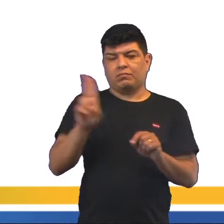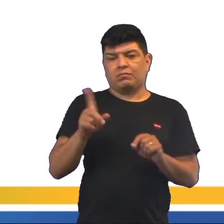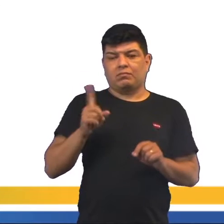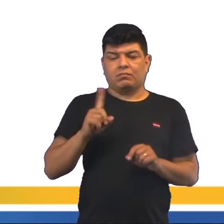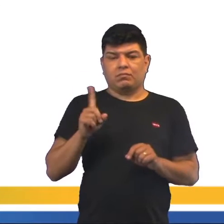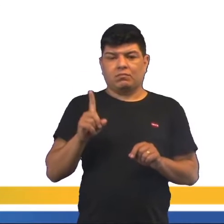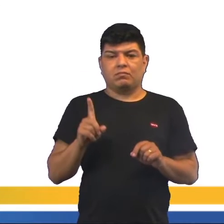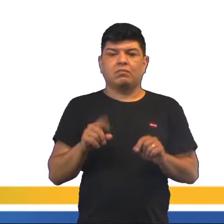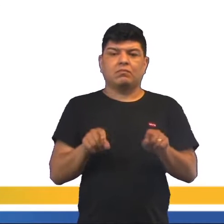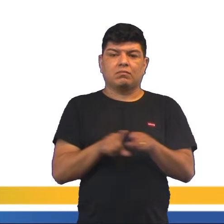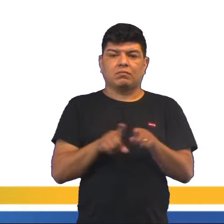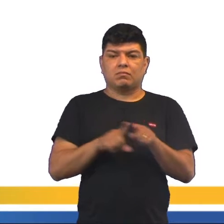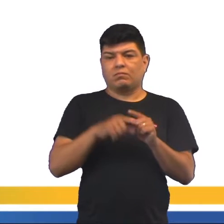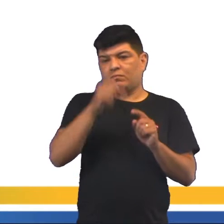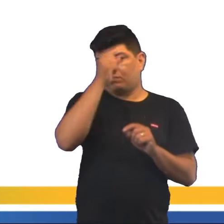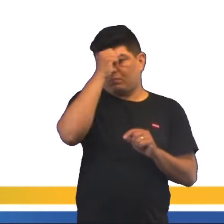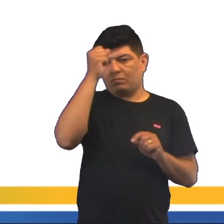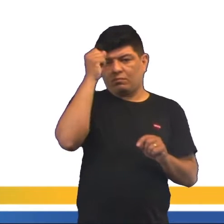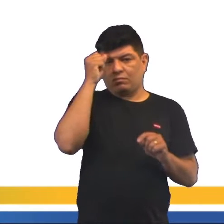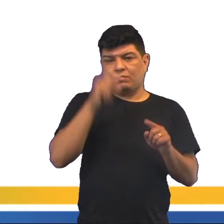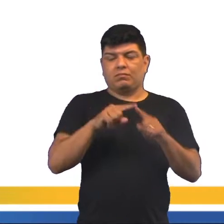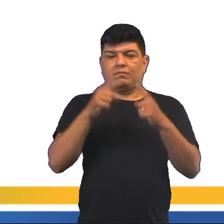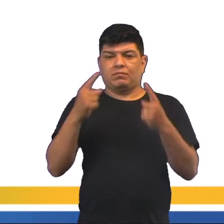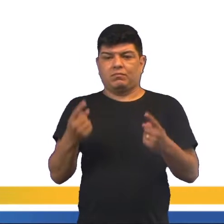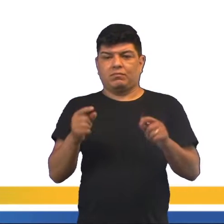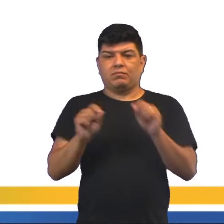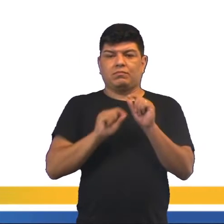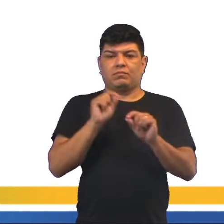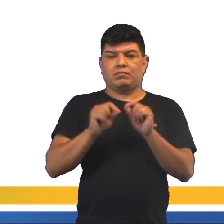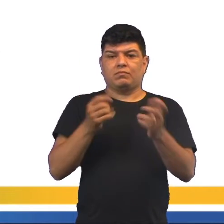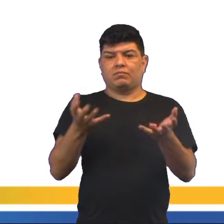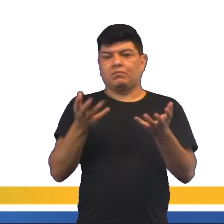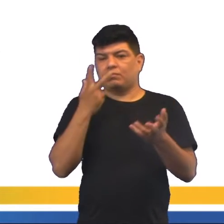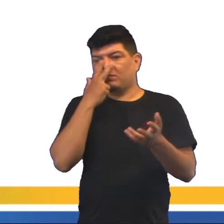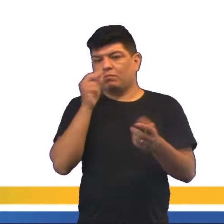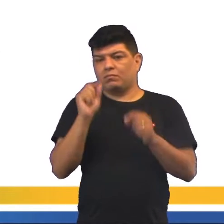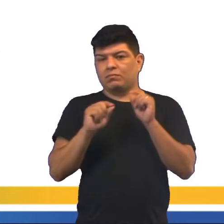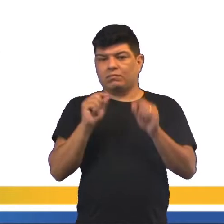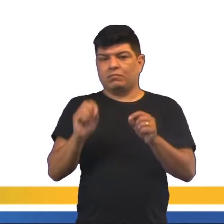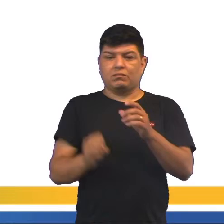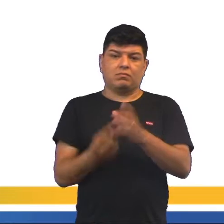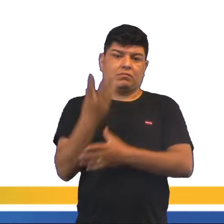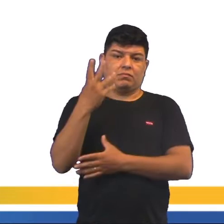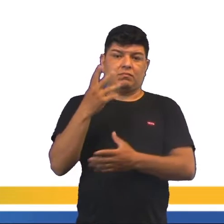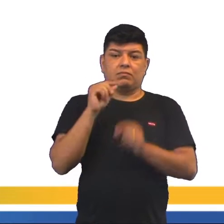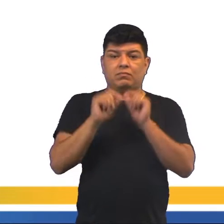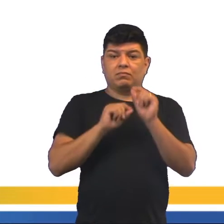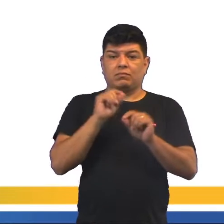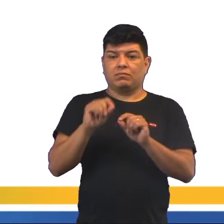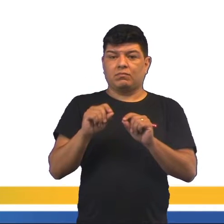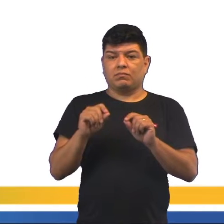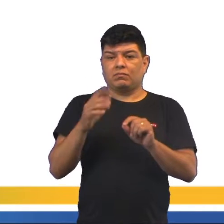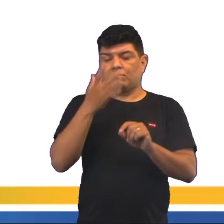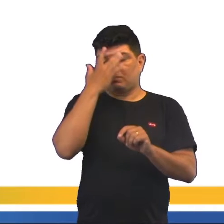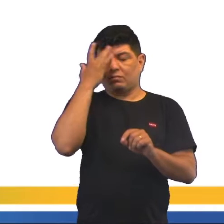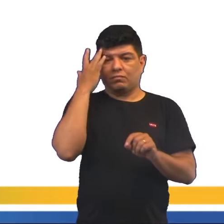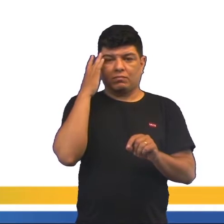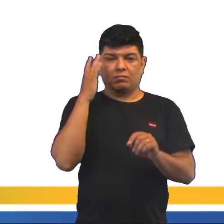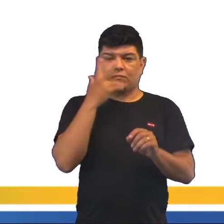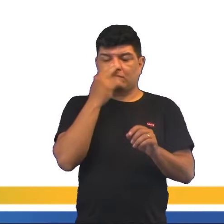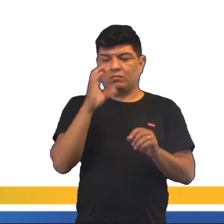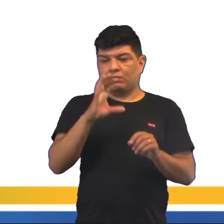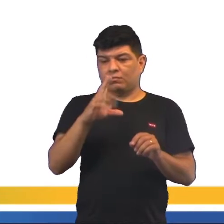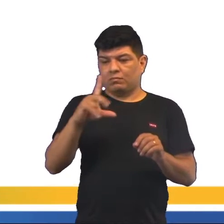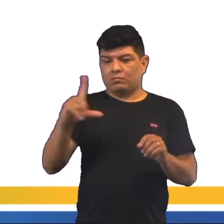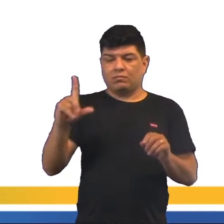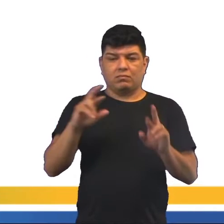da antropologia e da sociologia, pois ela pretendia, quando surgiu, assumir a tese de que uma espécie humana era